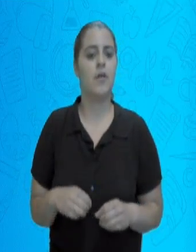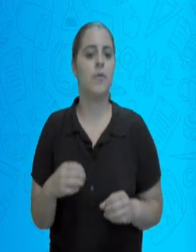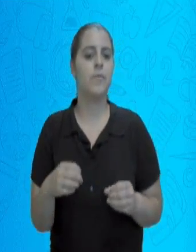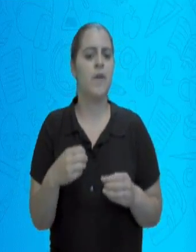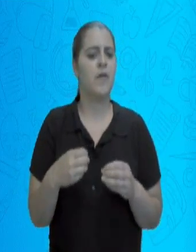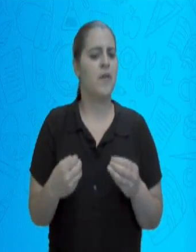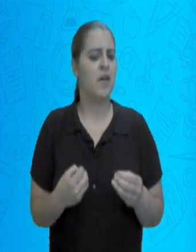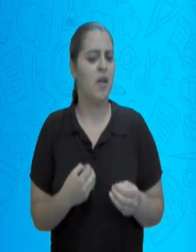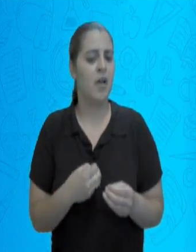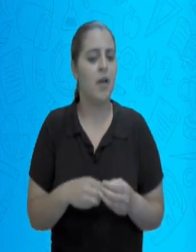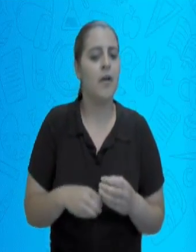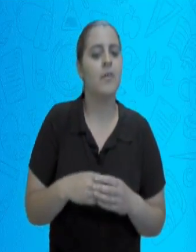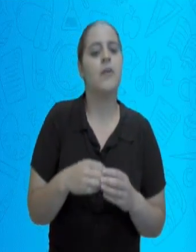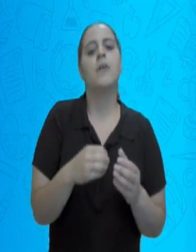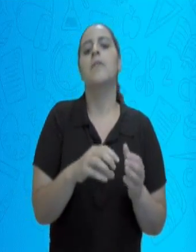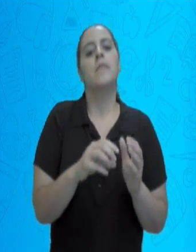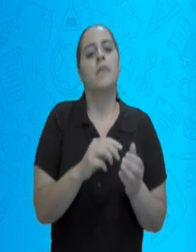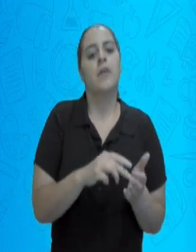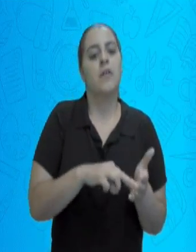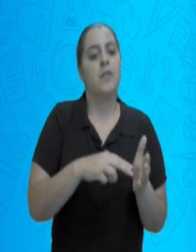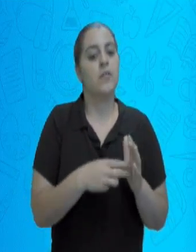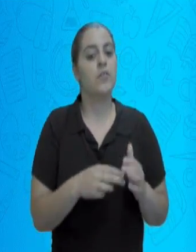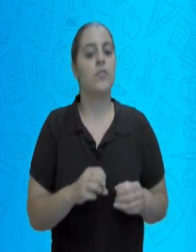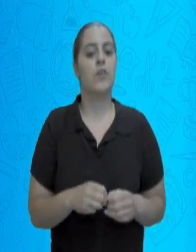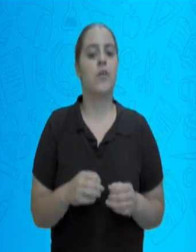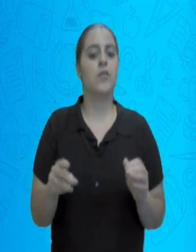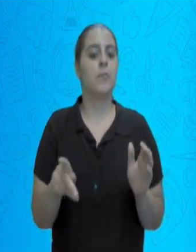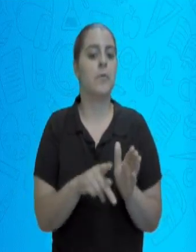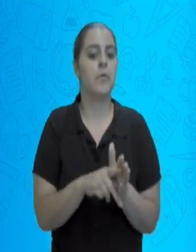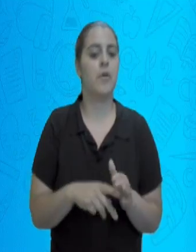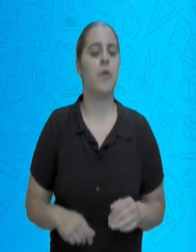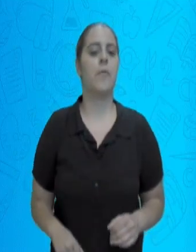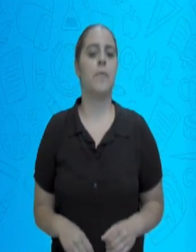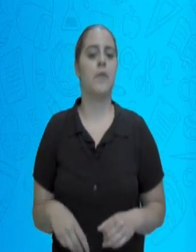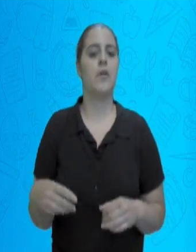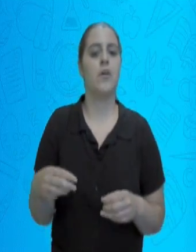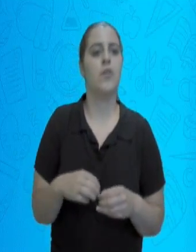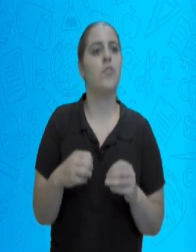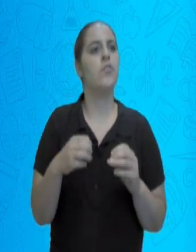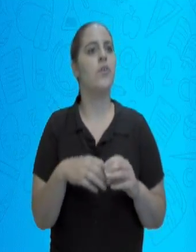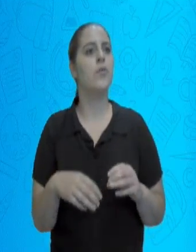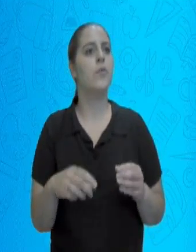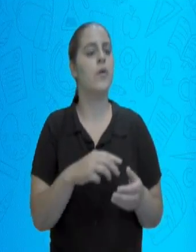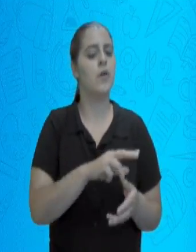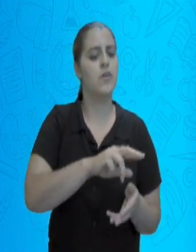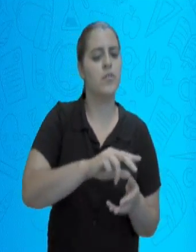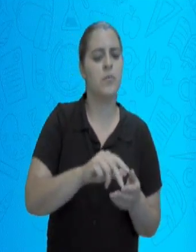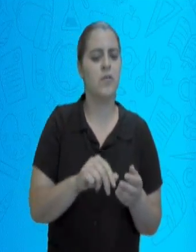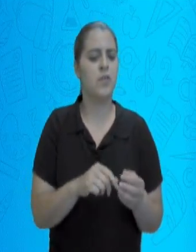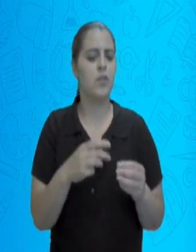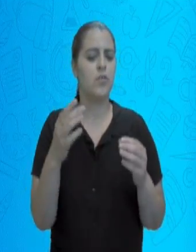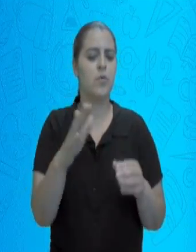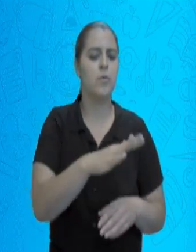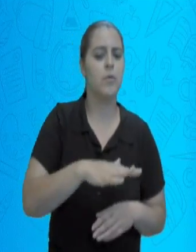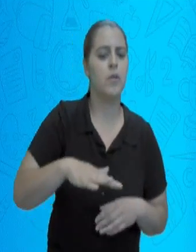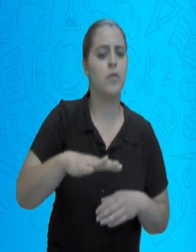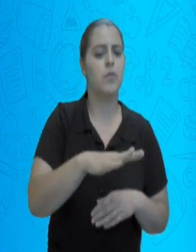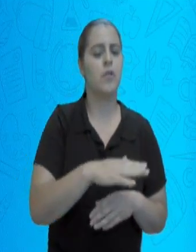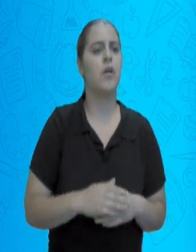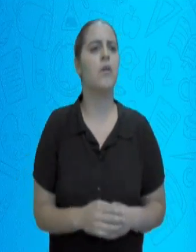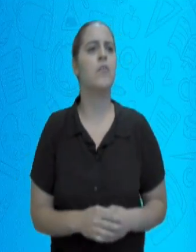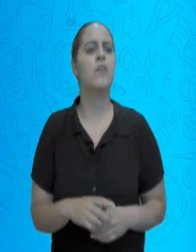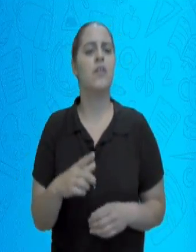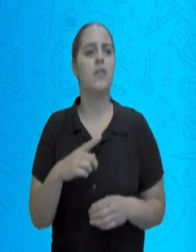expressões distintas para designar diferentes aspectos de um mesmo território.